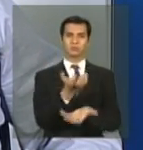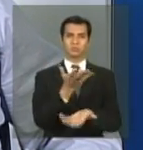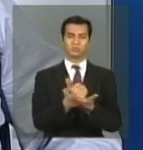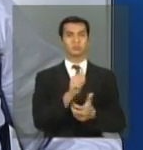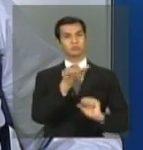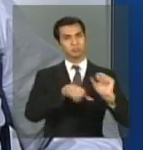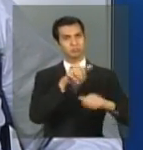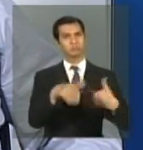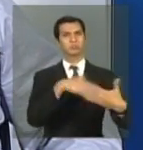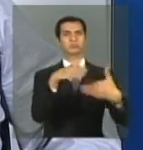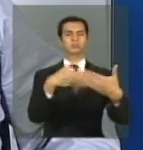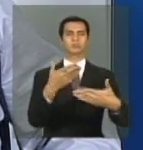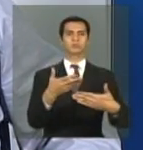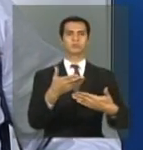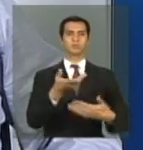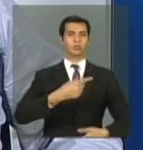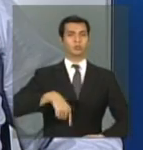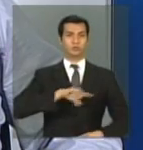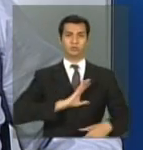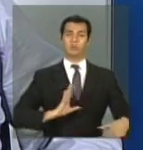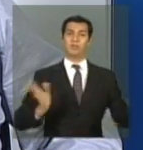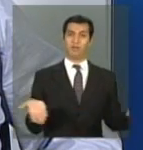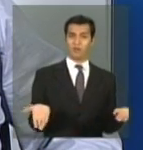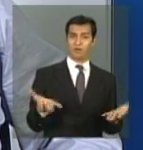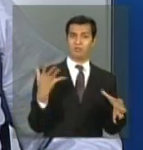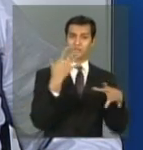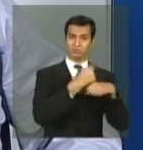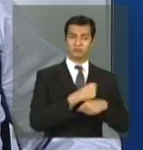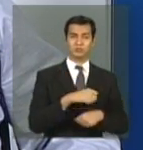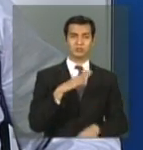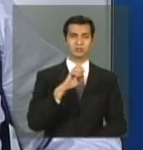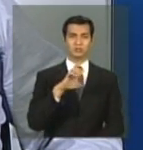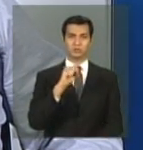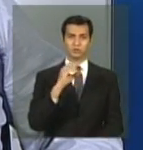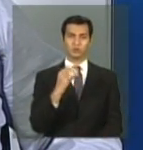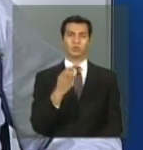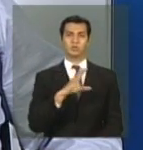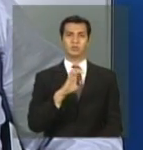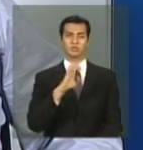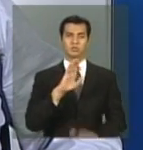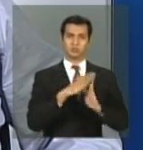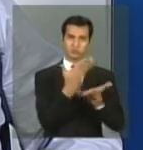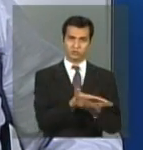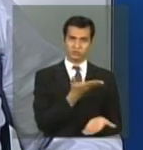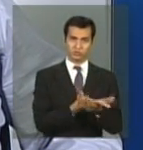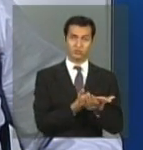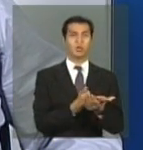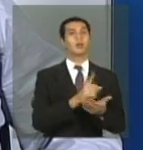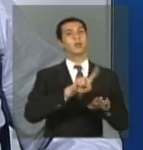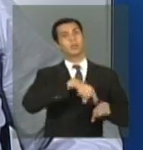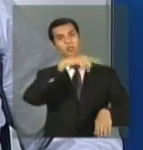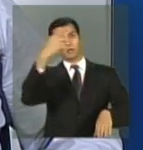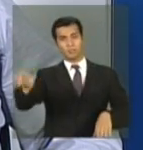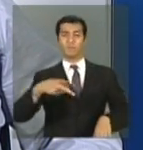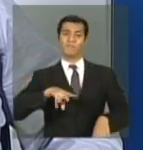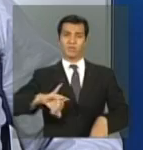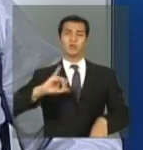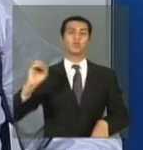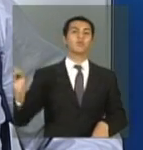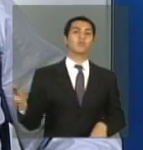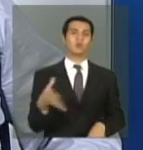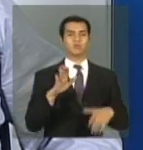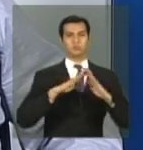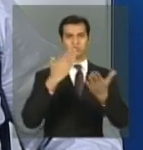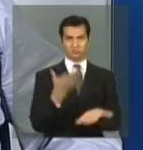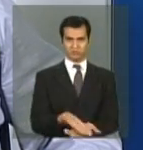censo escolar, de modo que no próximo período, né, nós teremos dentro do sistema presença uma base nova e atualizada de escolas.